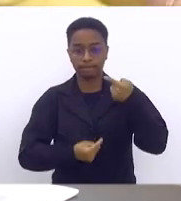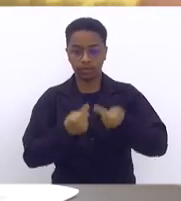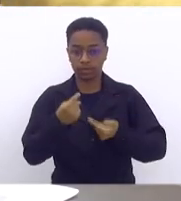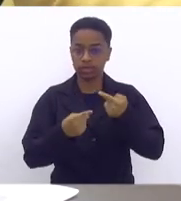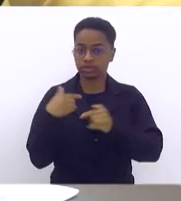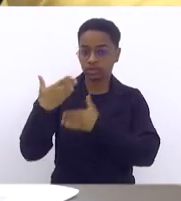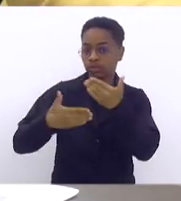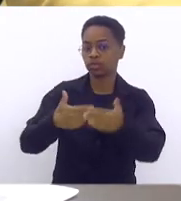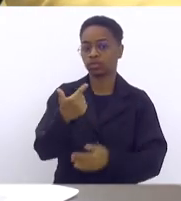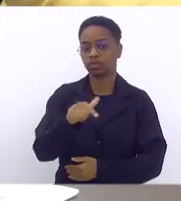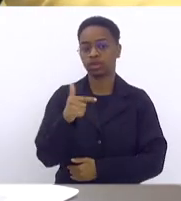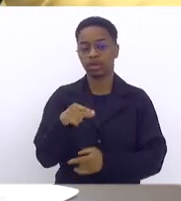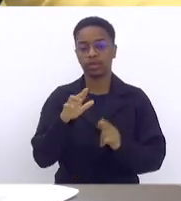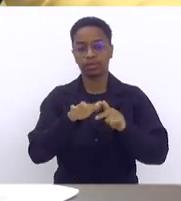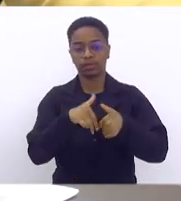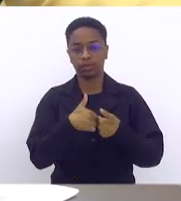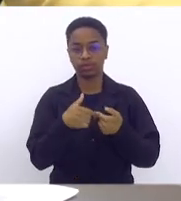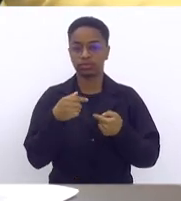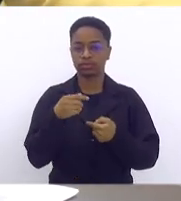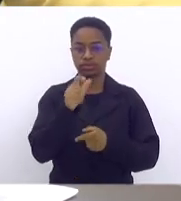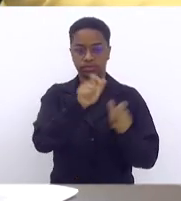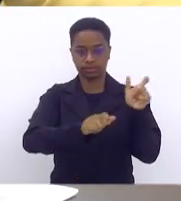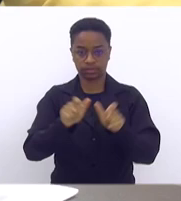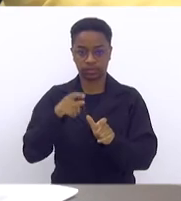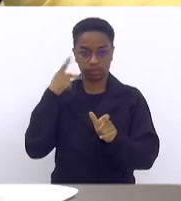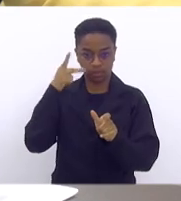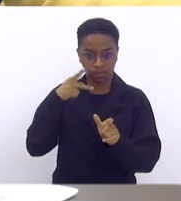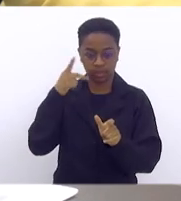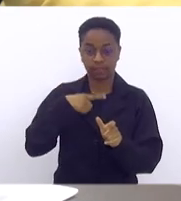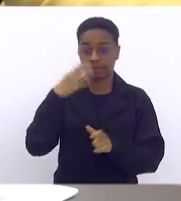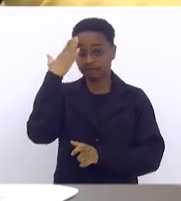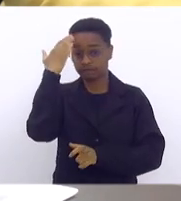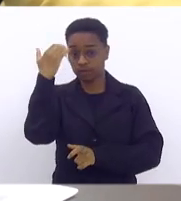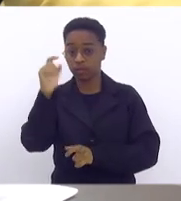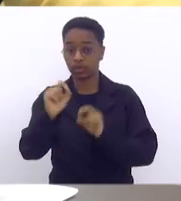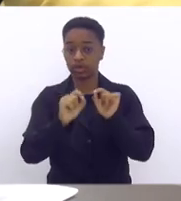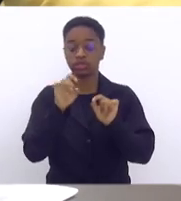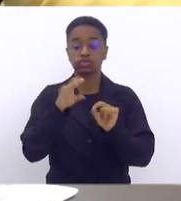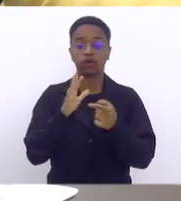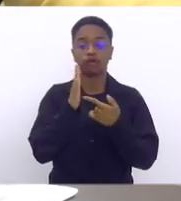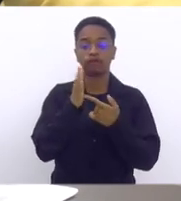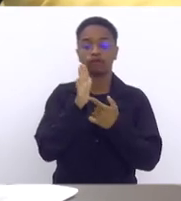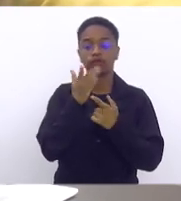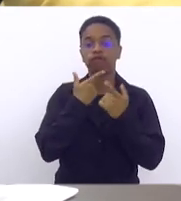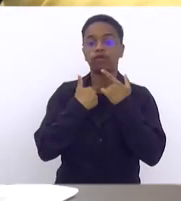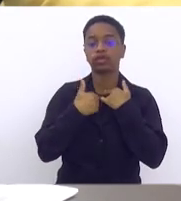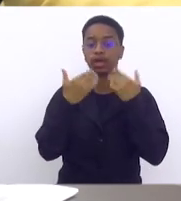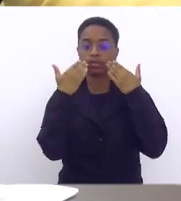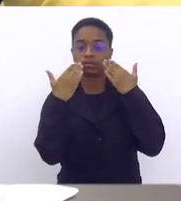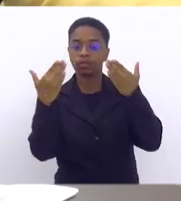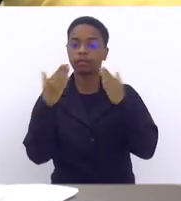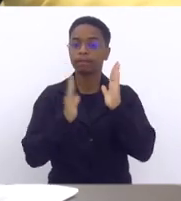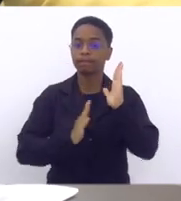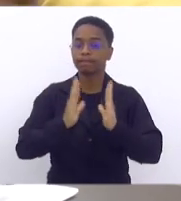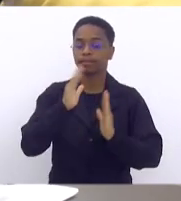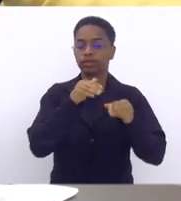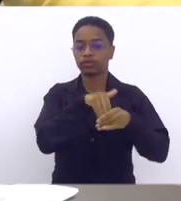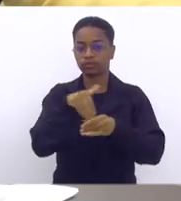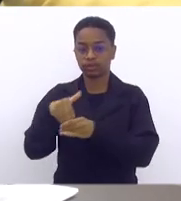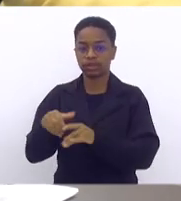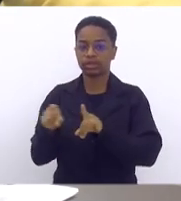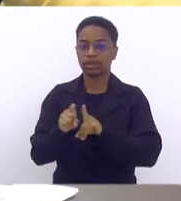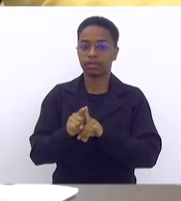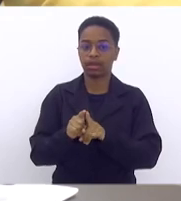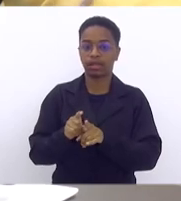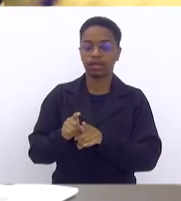não avança, é por isso que os políticos tem fama de só querer aparecer em época de eleição, em cima das costas